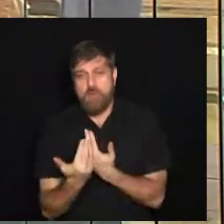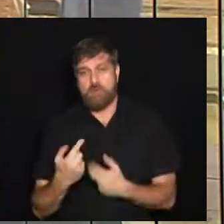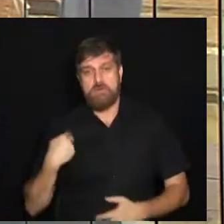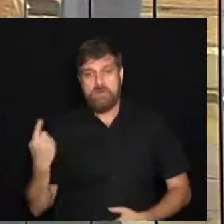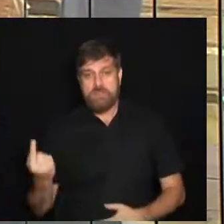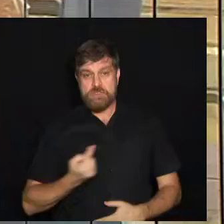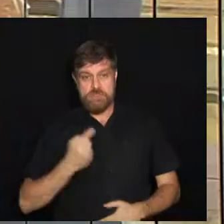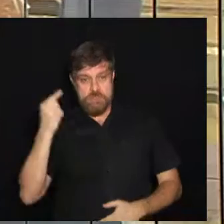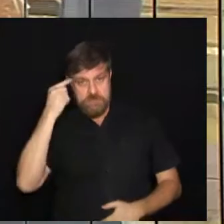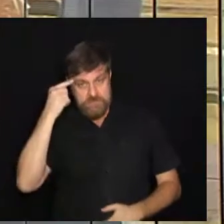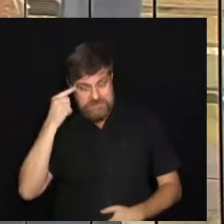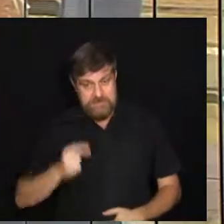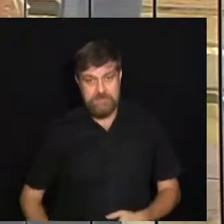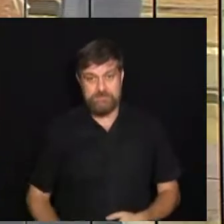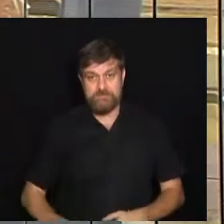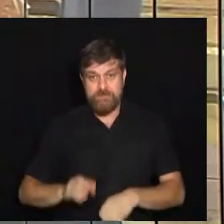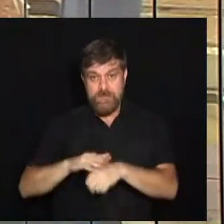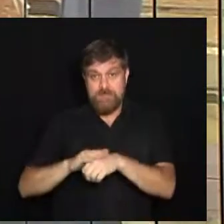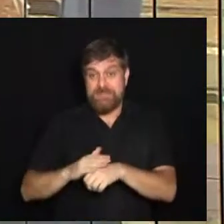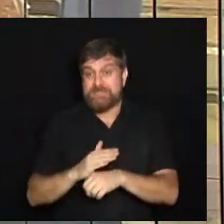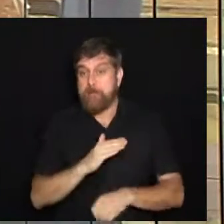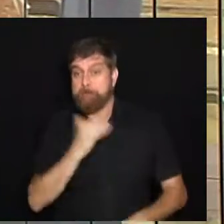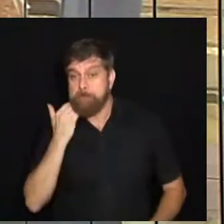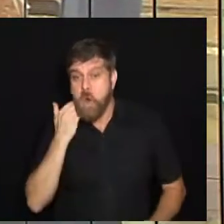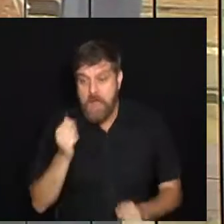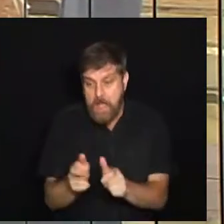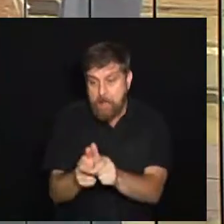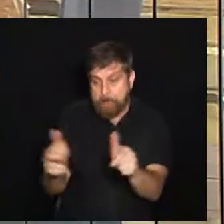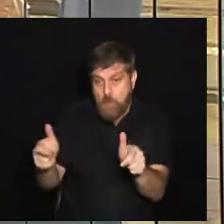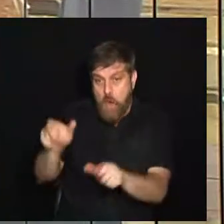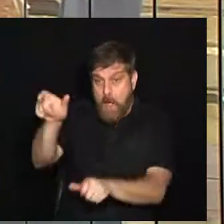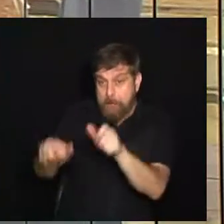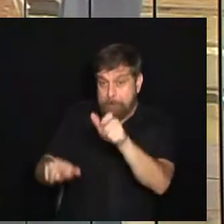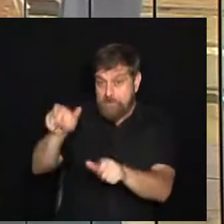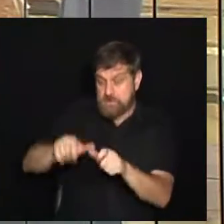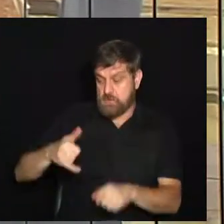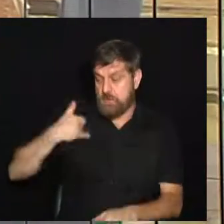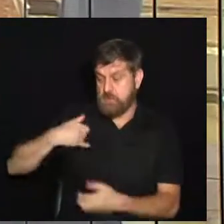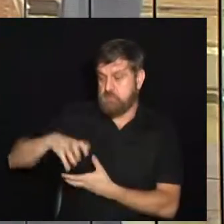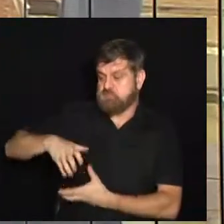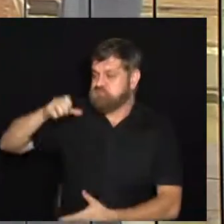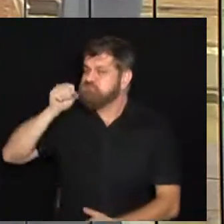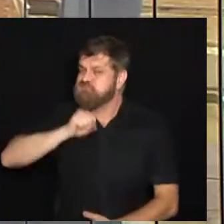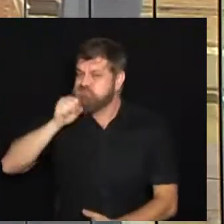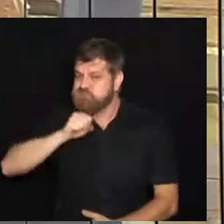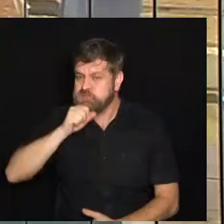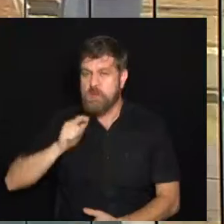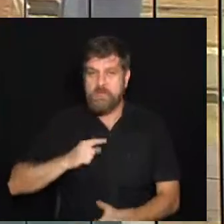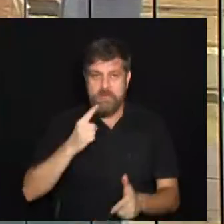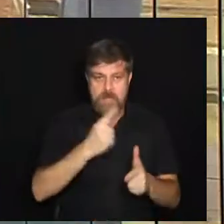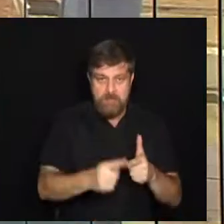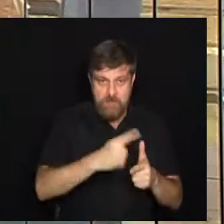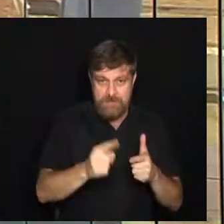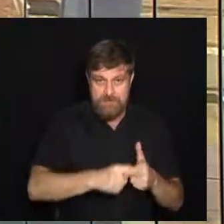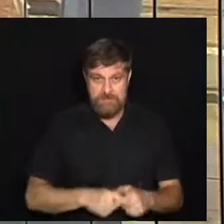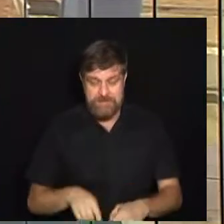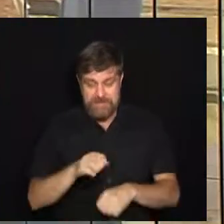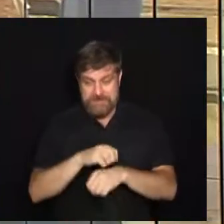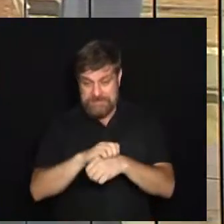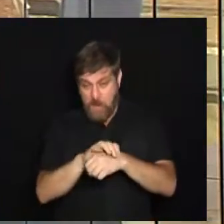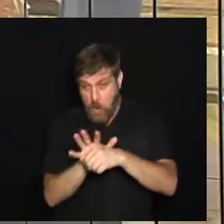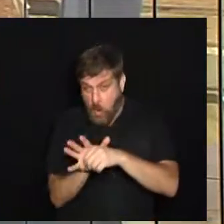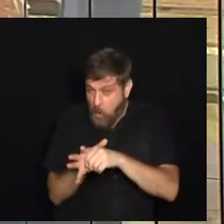em que pese a doença matar proporcionalmente mais gente que tenha mais idade mas gente que tem esses problemas o